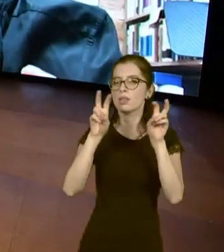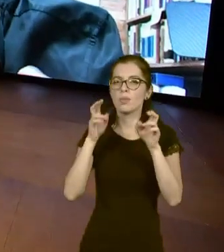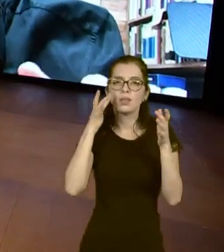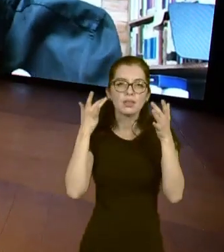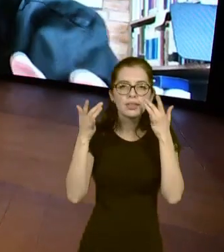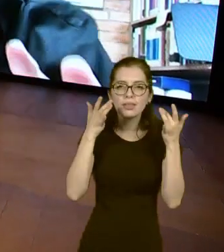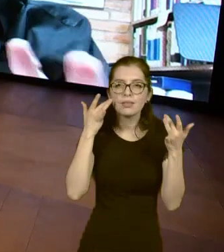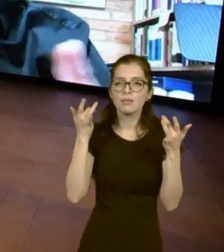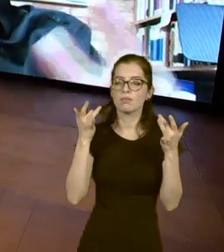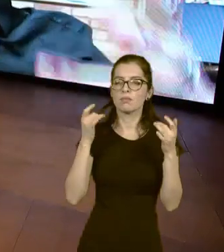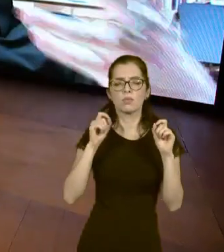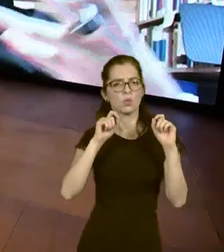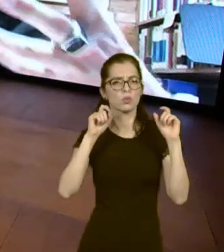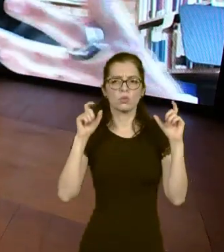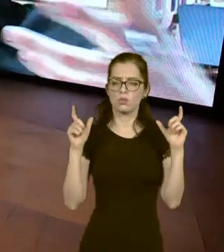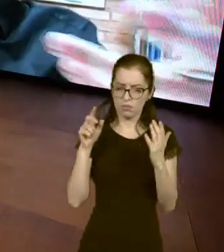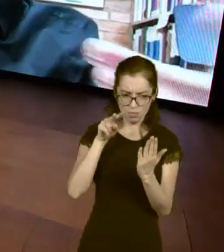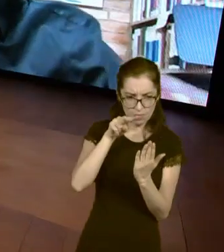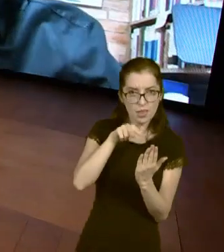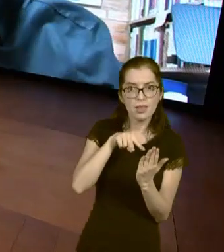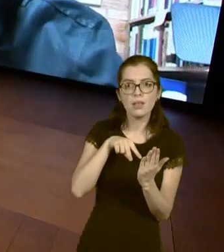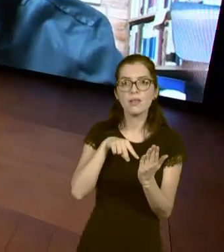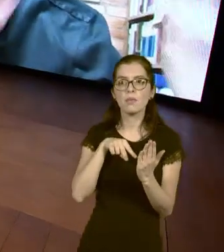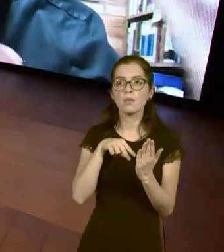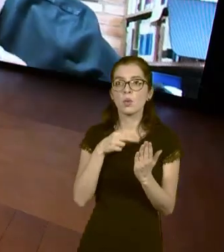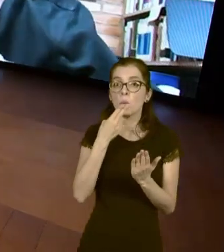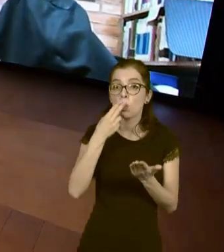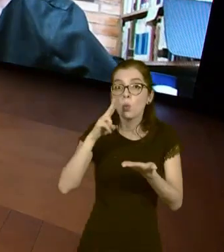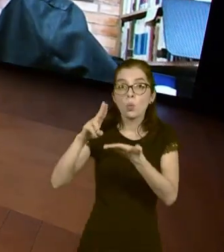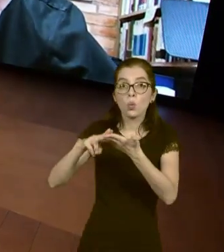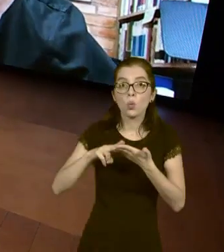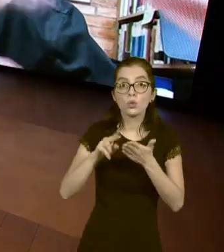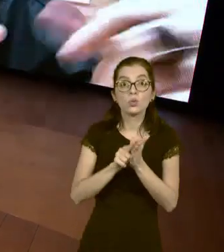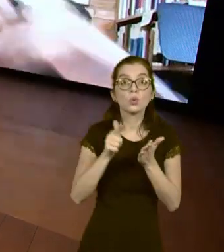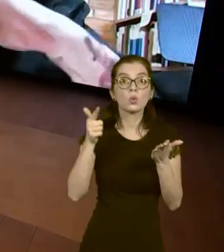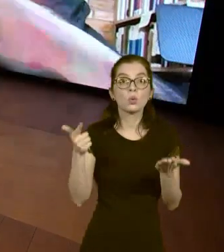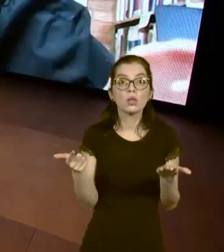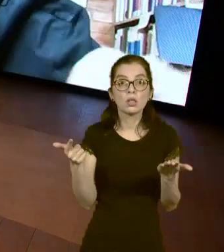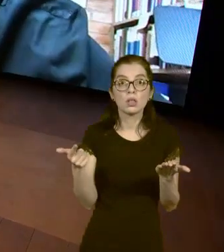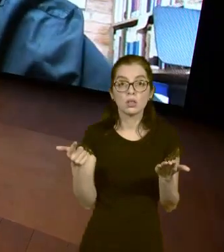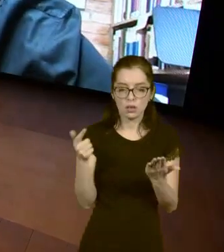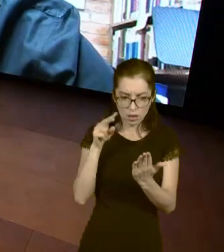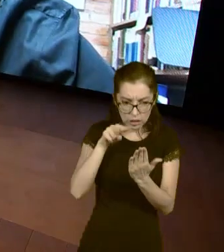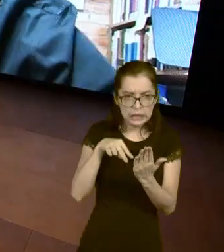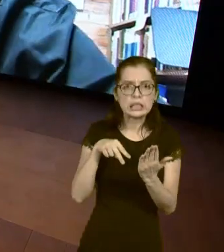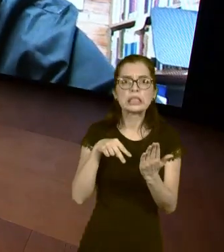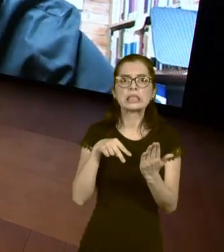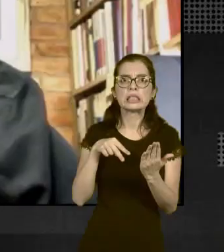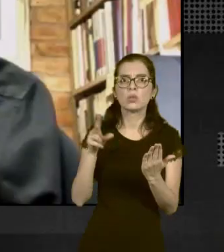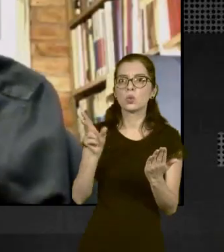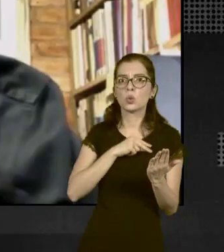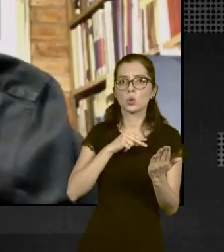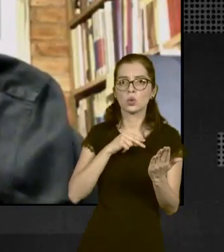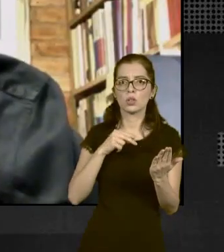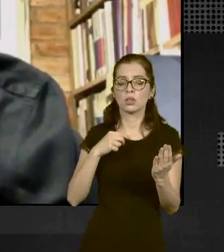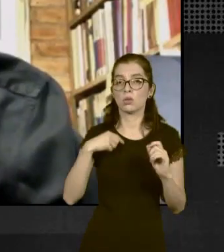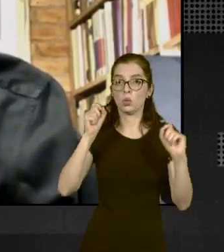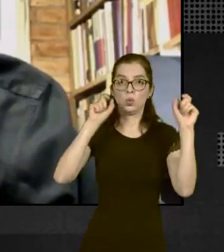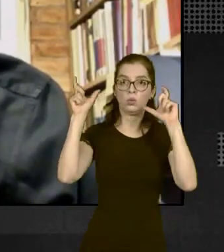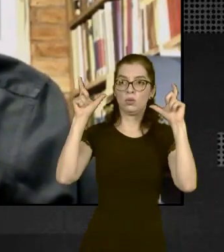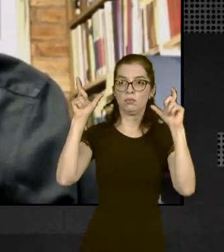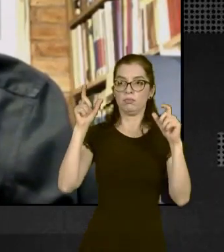Cássia decoramos o título da crítica dele. Até hoje nós repetimos o título da crítica.